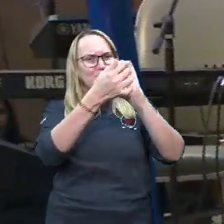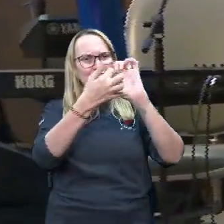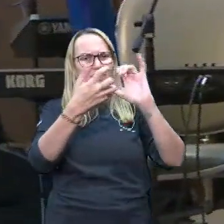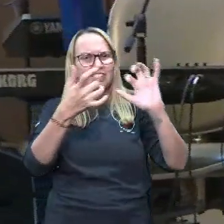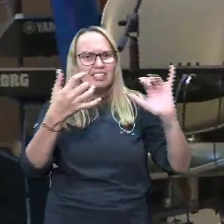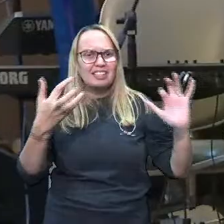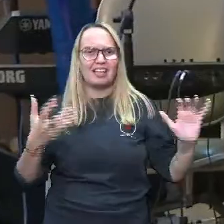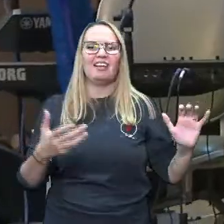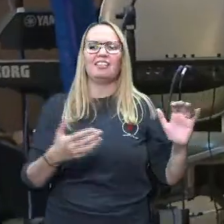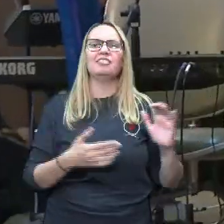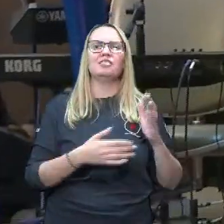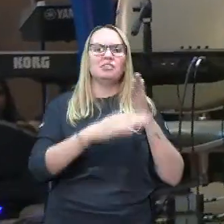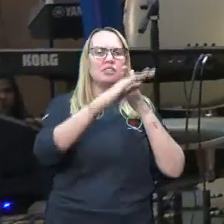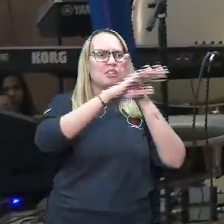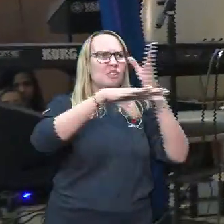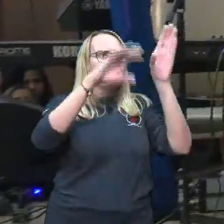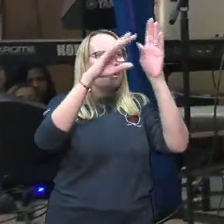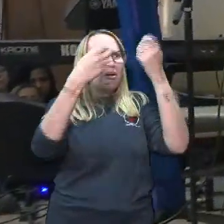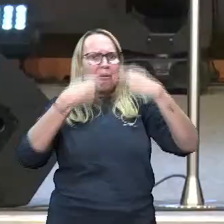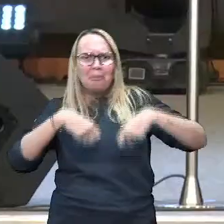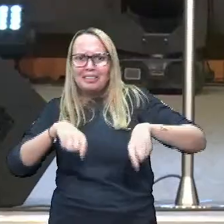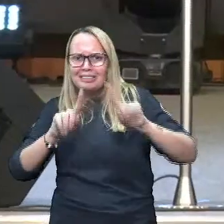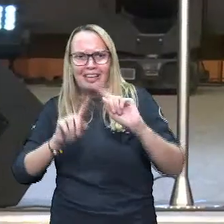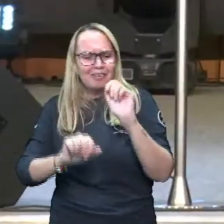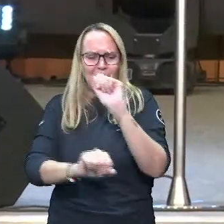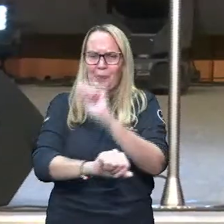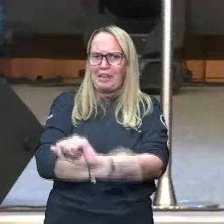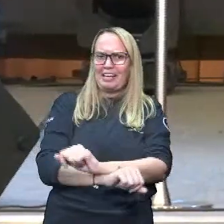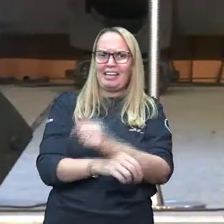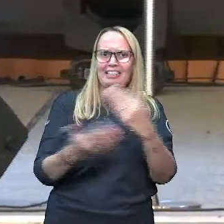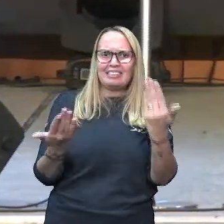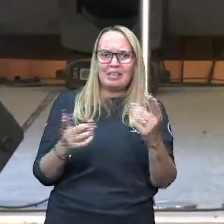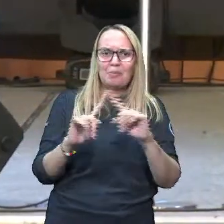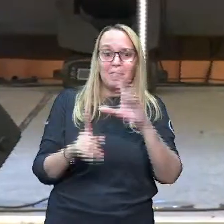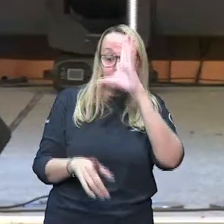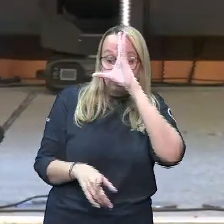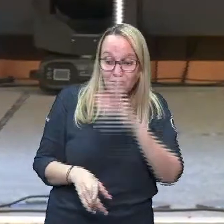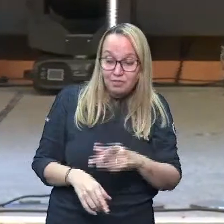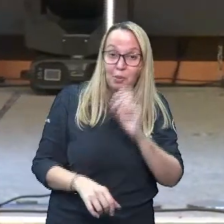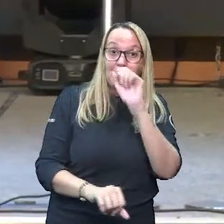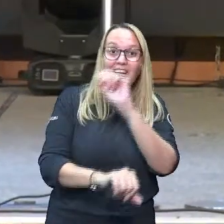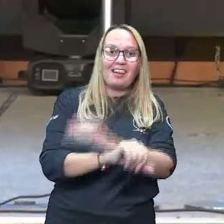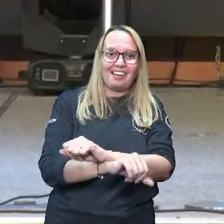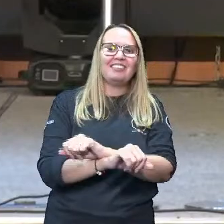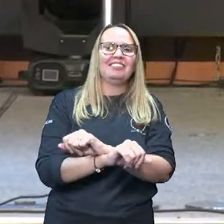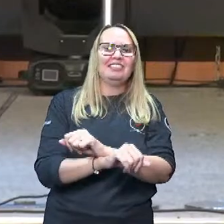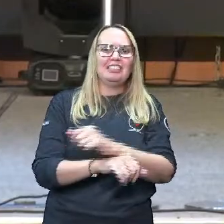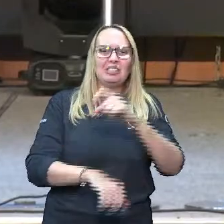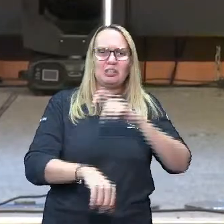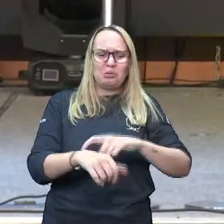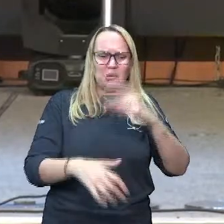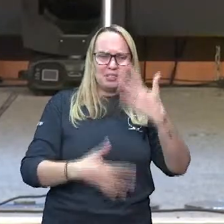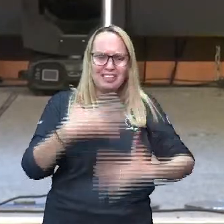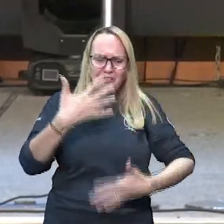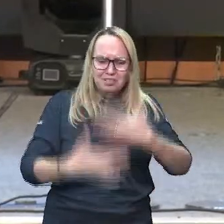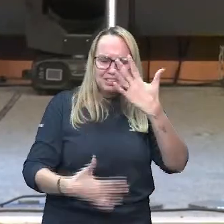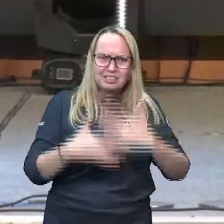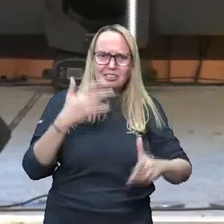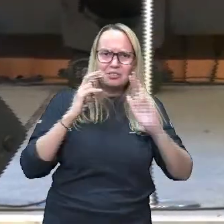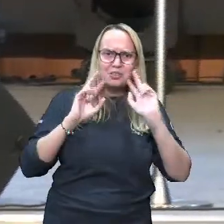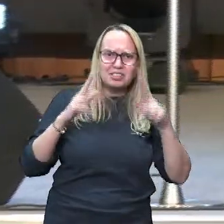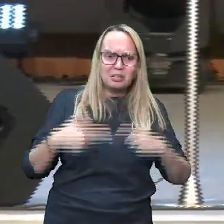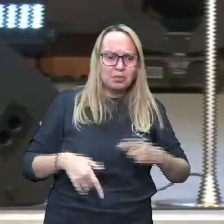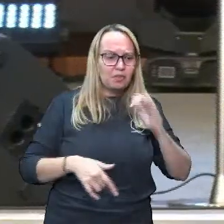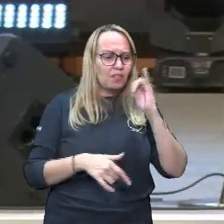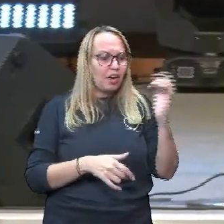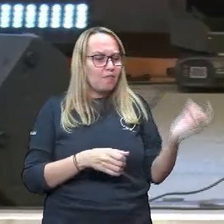estava rumo ao céu, que não precisava parar ali, mas resolveu parar no meio da frustração de um homem, para dizer,